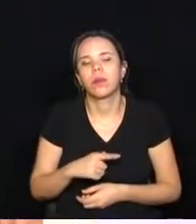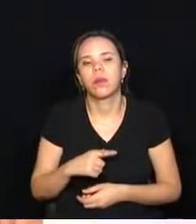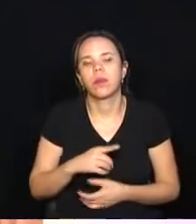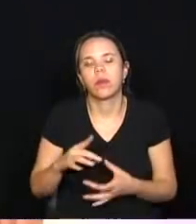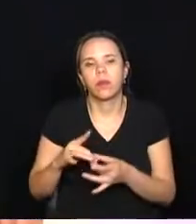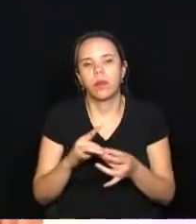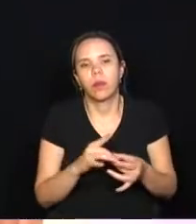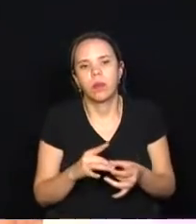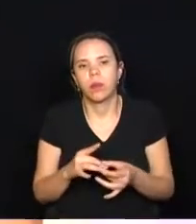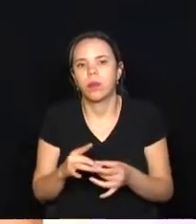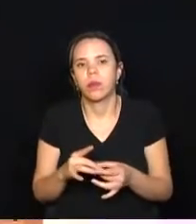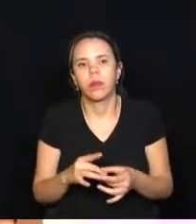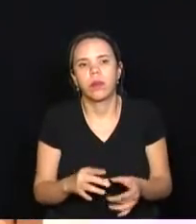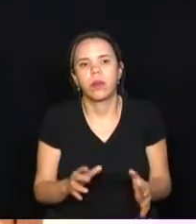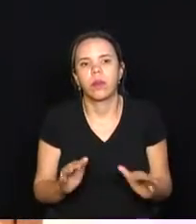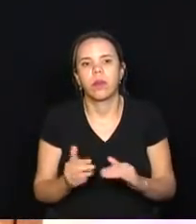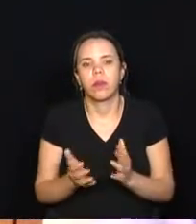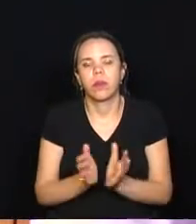à comunidade.